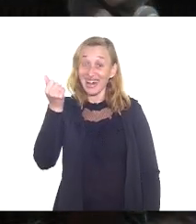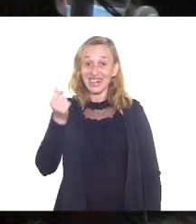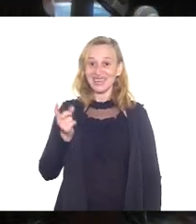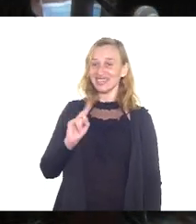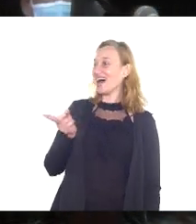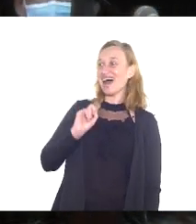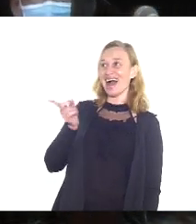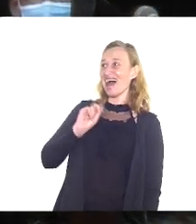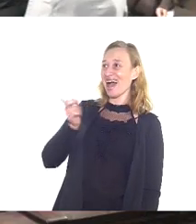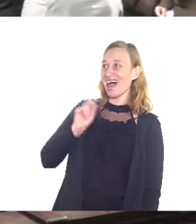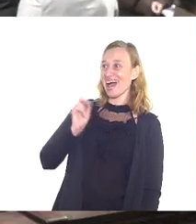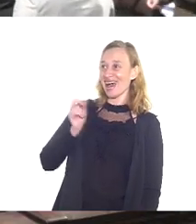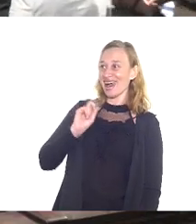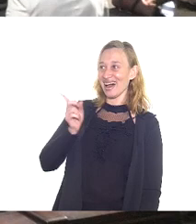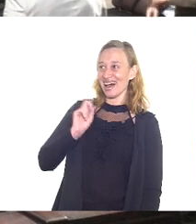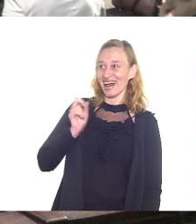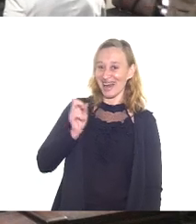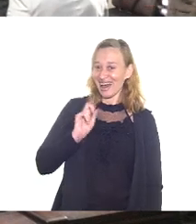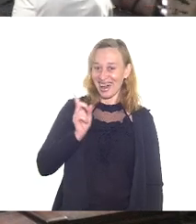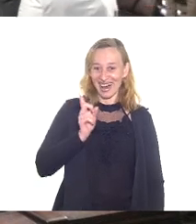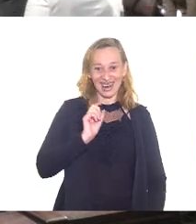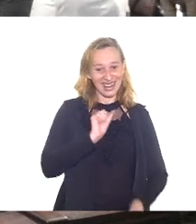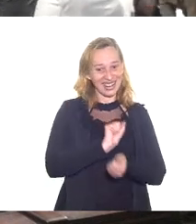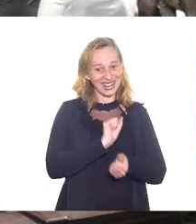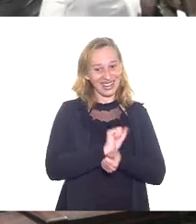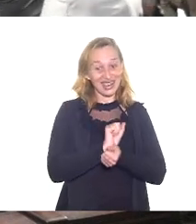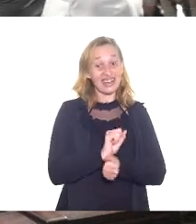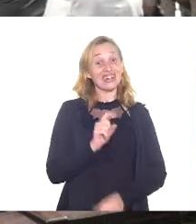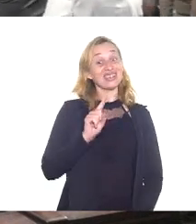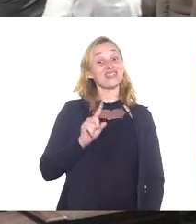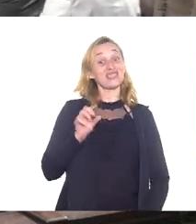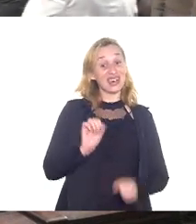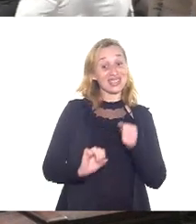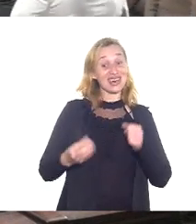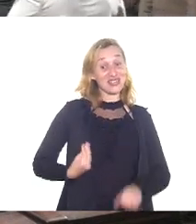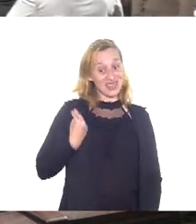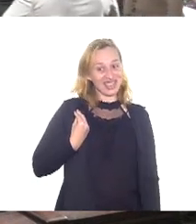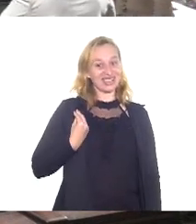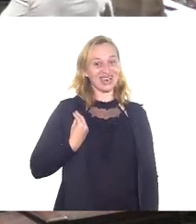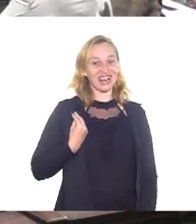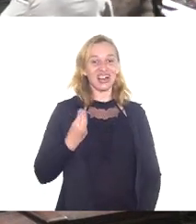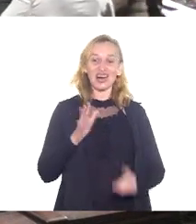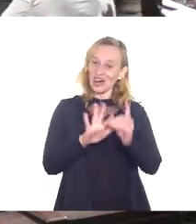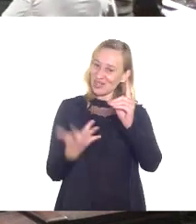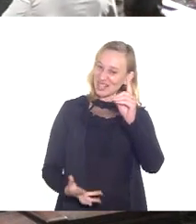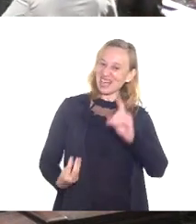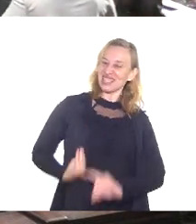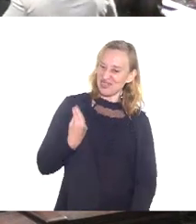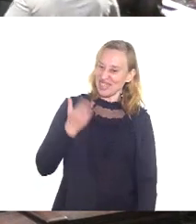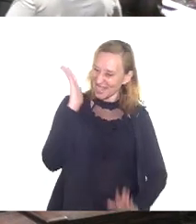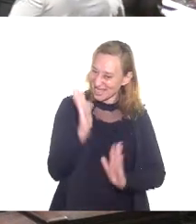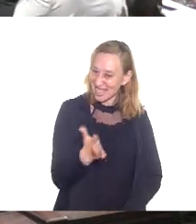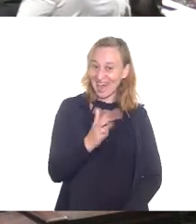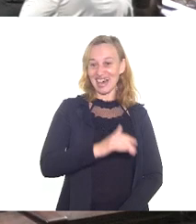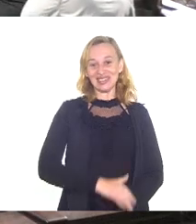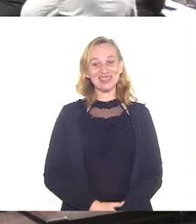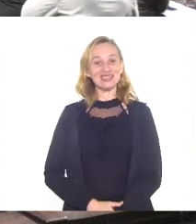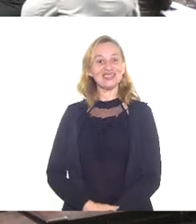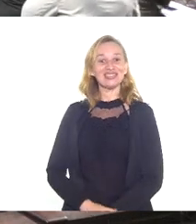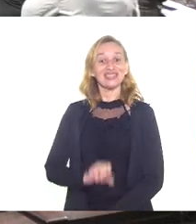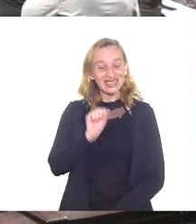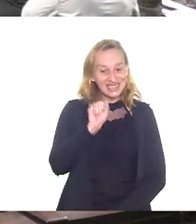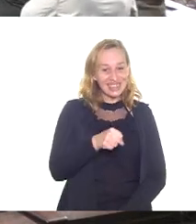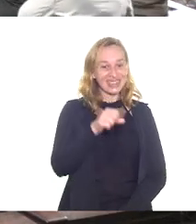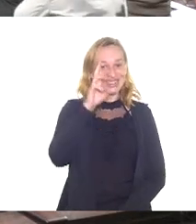Não, vamos fazer. Vamos fazer em vida. A homenagem tem que ser feita em vida. Homenagem em vida já! É isso, já.